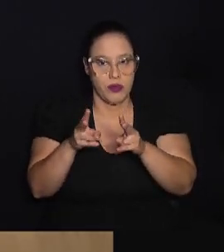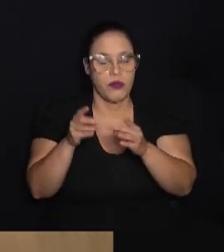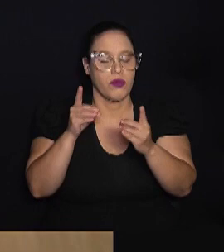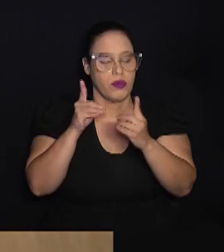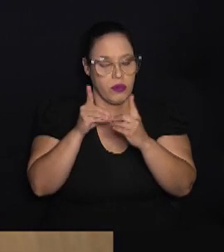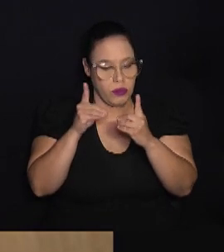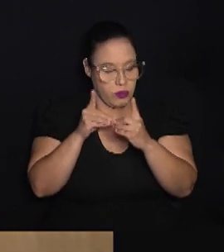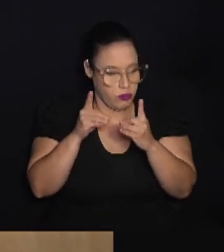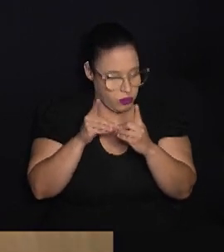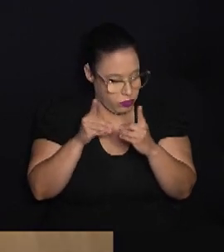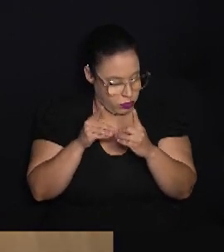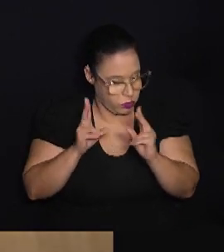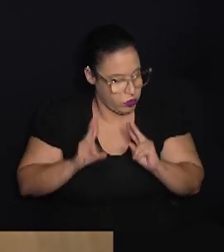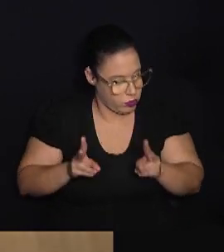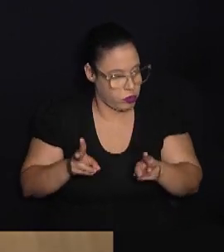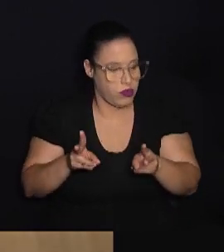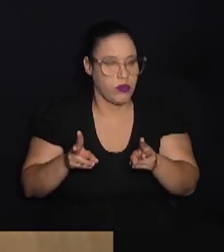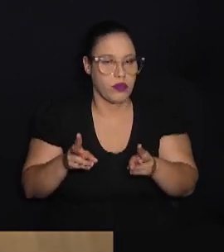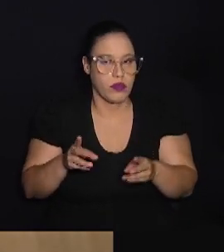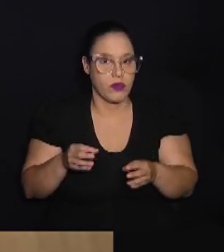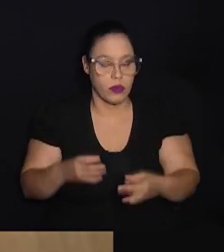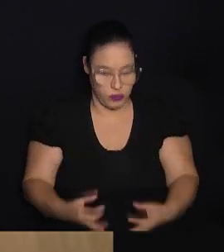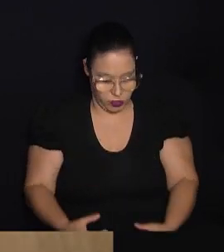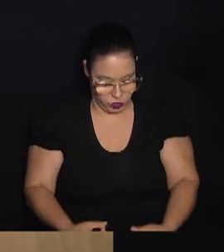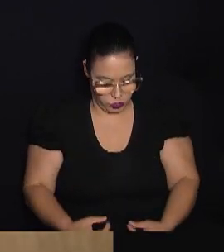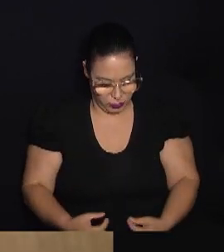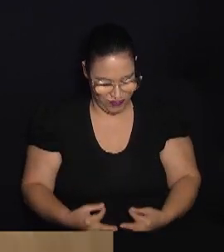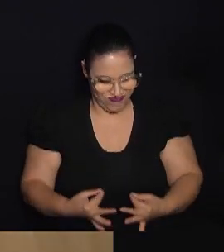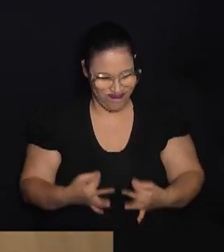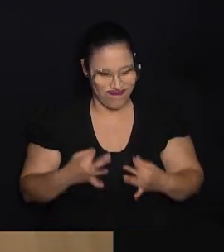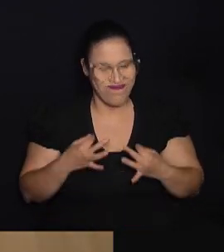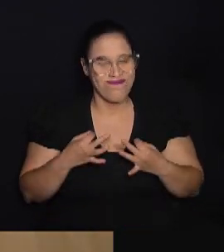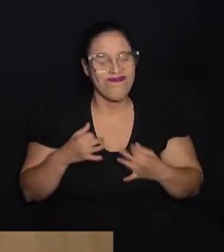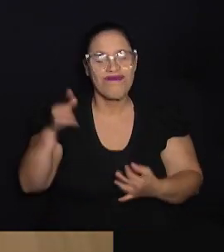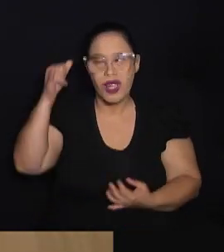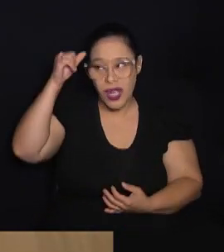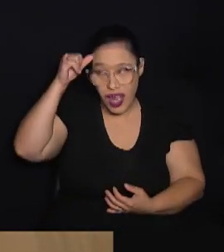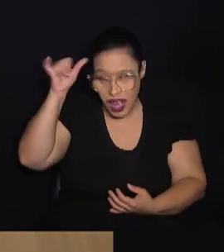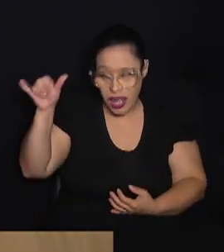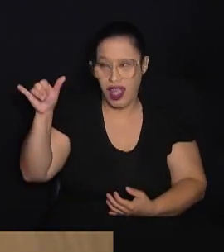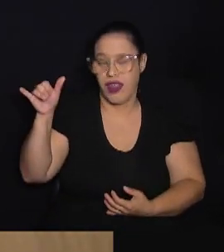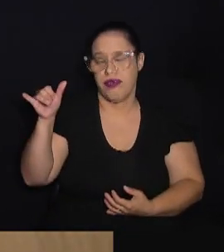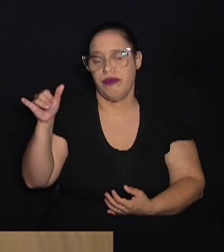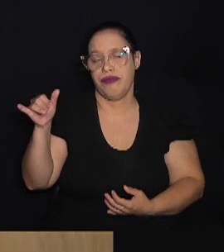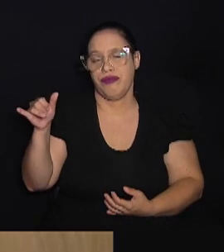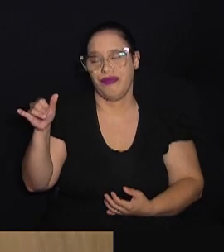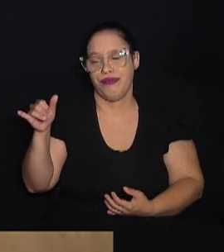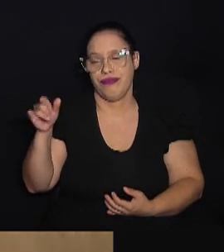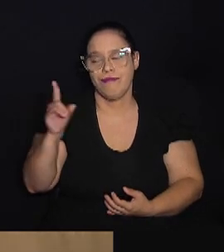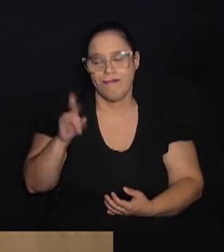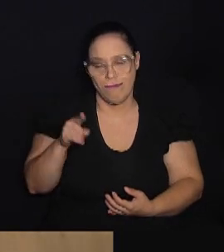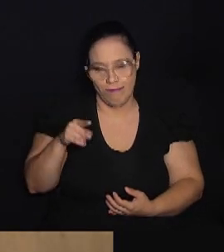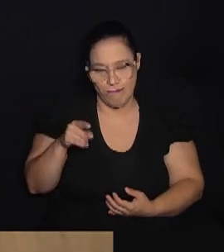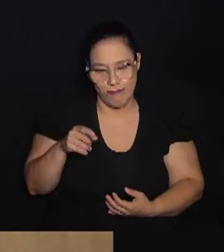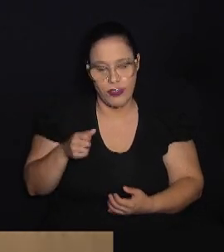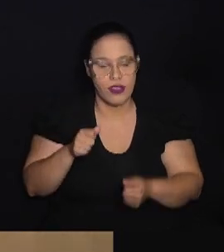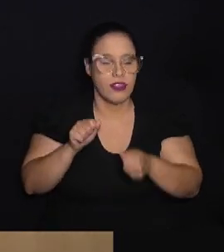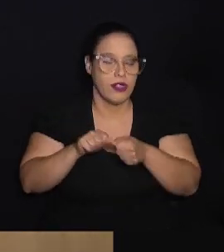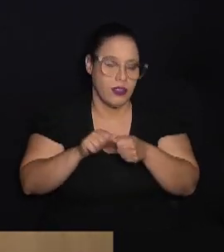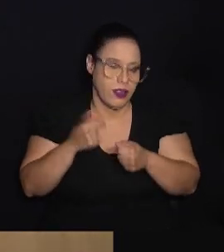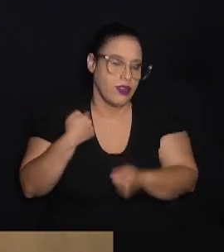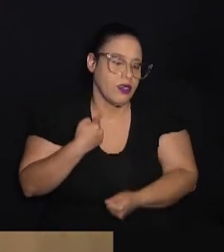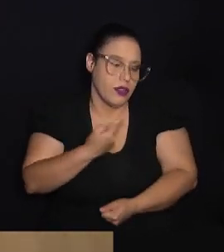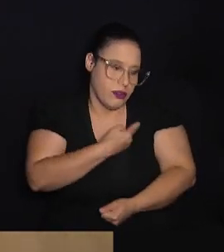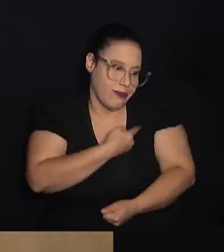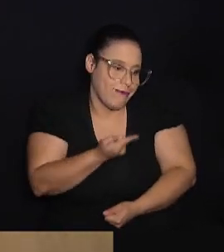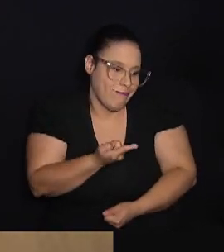consultas periódicas. O câncer de endométrio é um câncer prevenível, então a gente tem que fazer a nossa parte para que